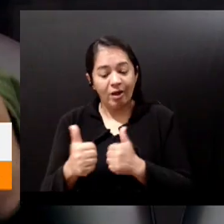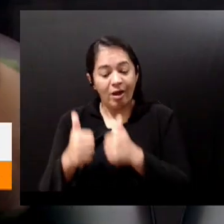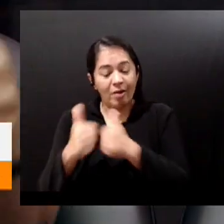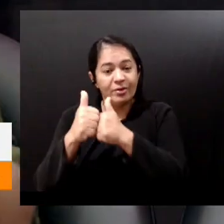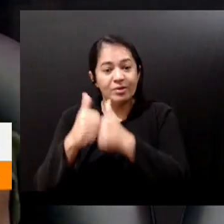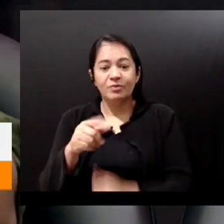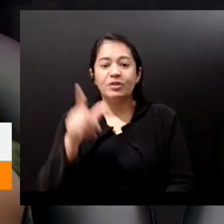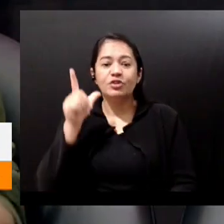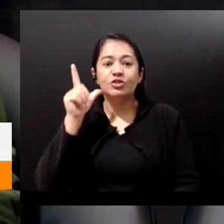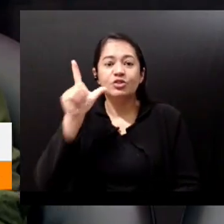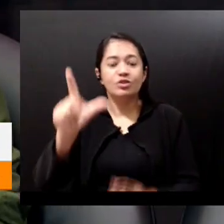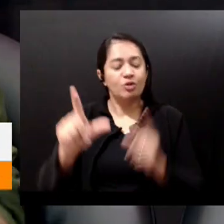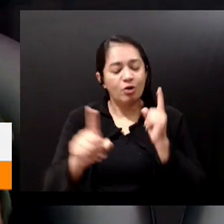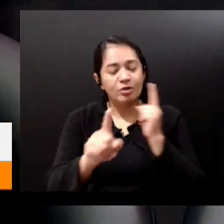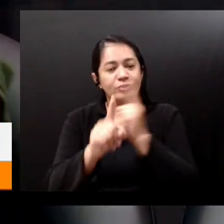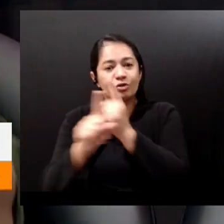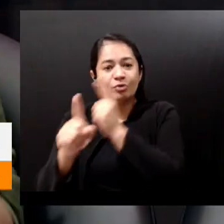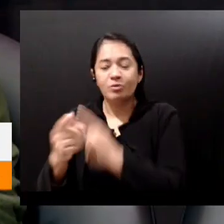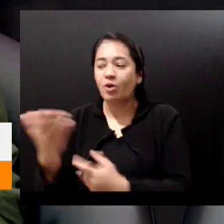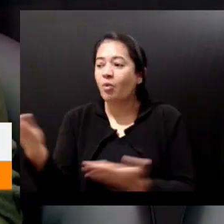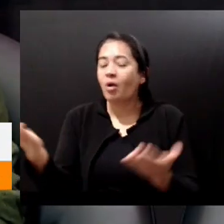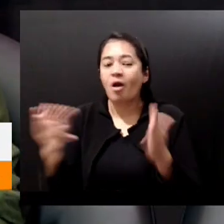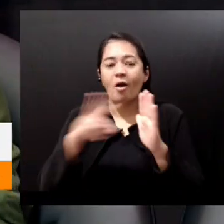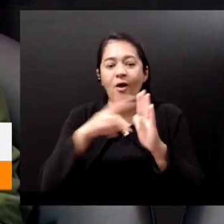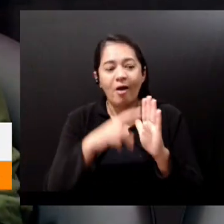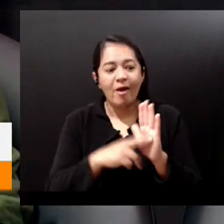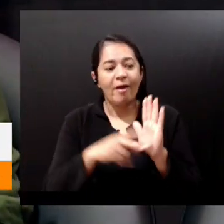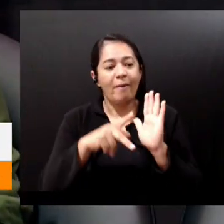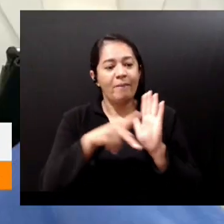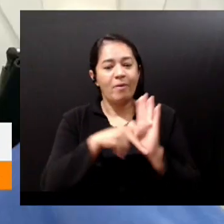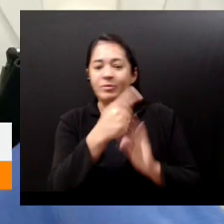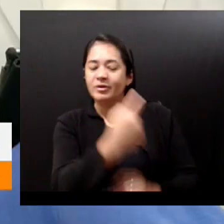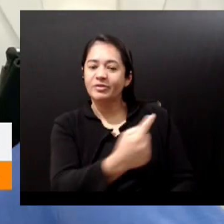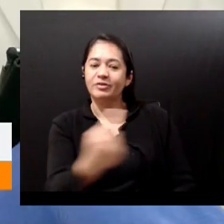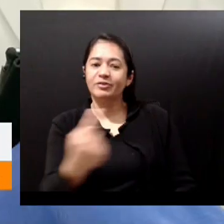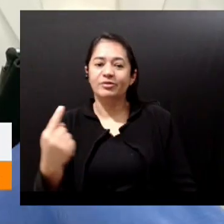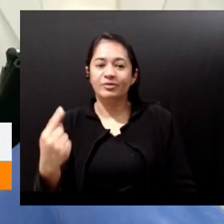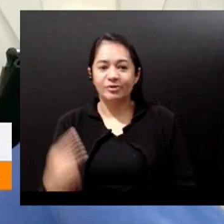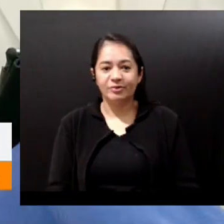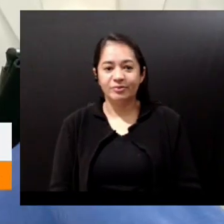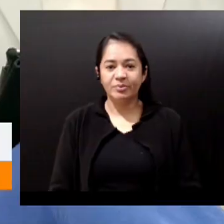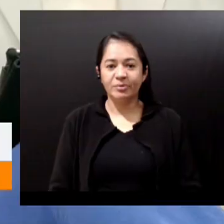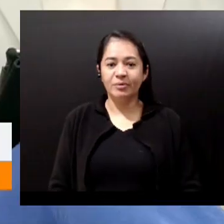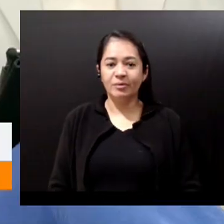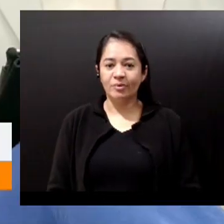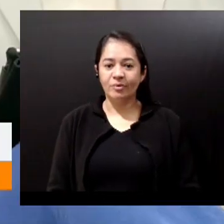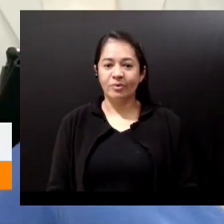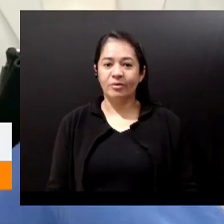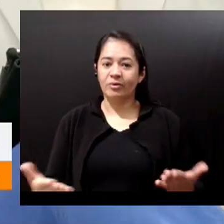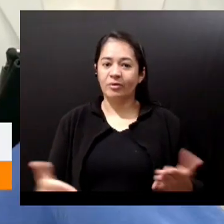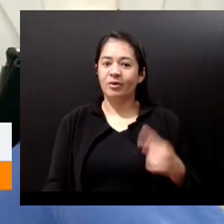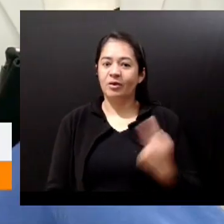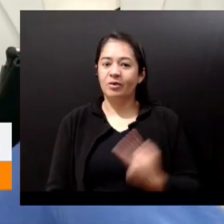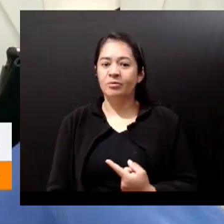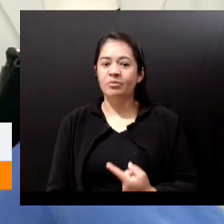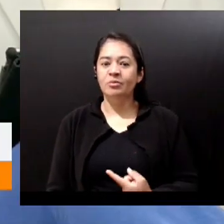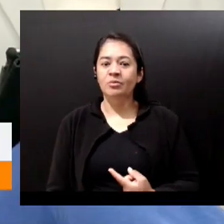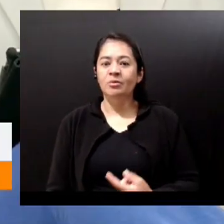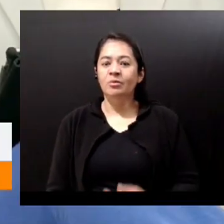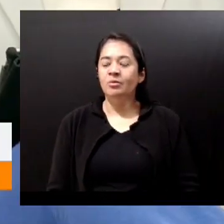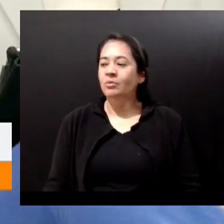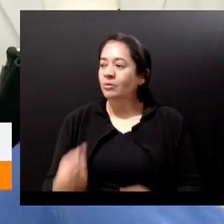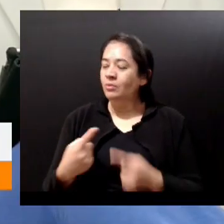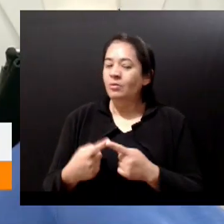outro ali, tentar se adequar e até gerar mais prazer, inclusive, no ambiente. Muito bem, agora a gente vai então para Samara, porque qual